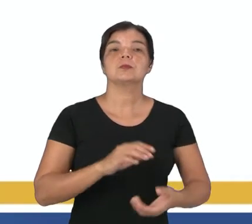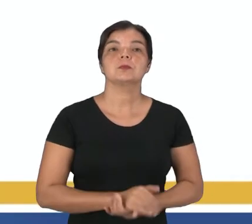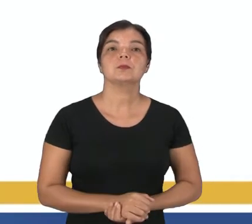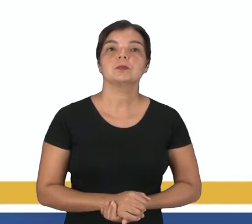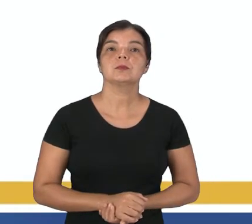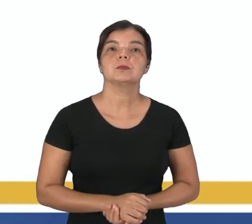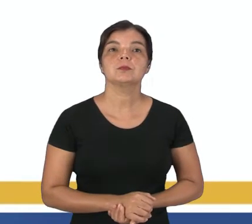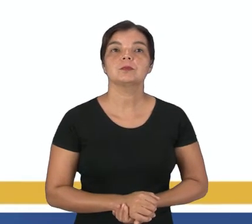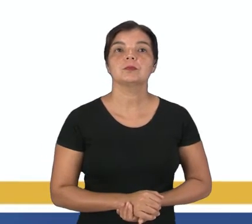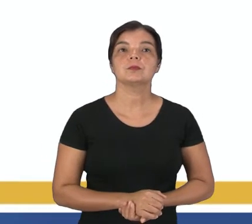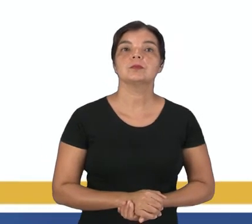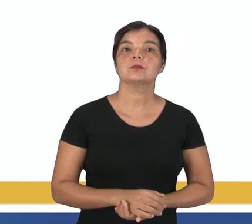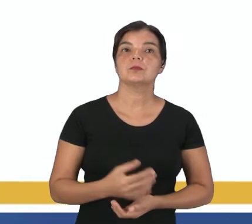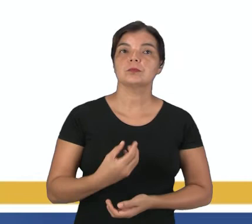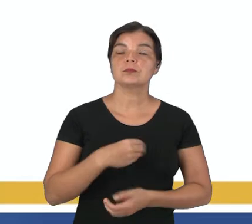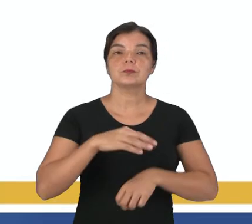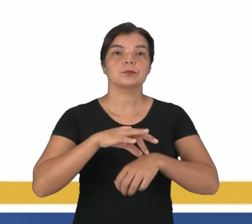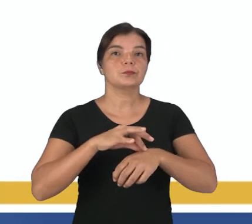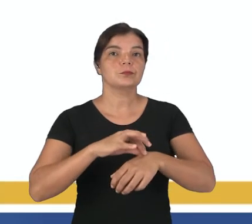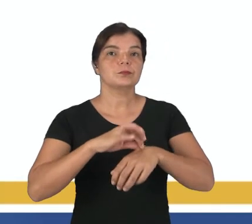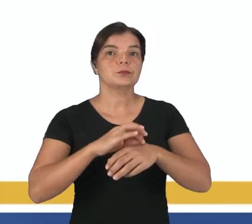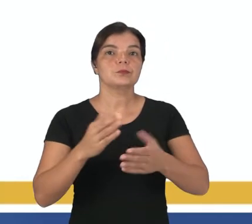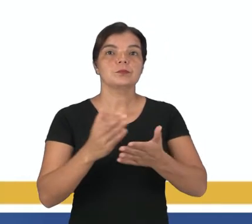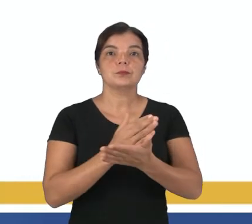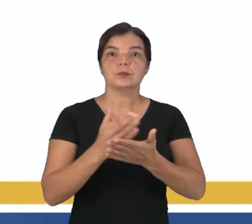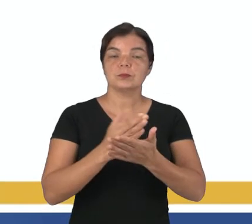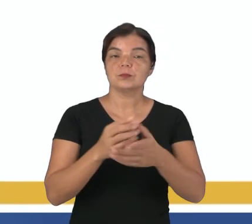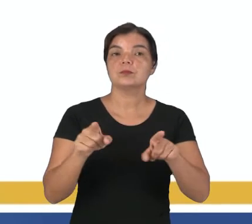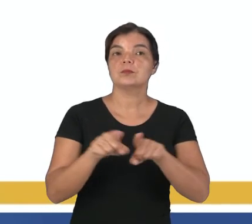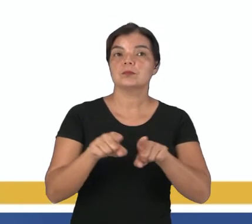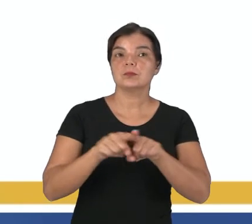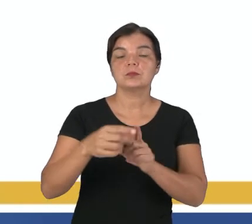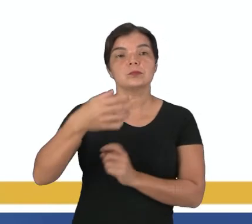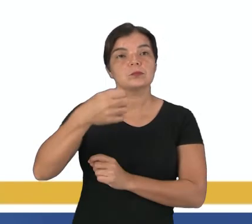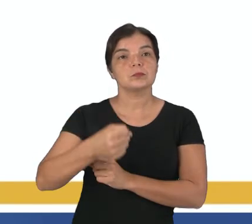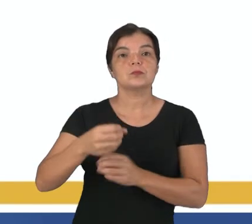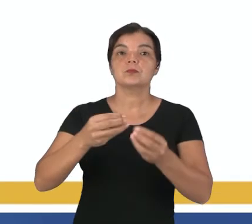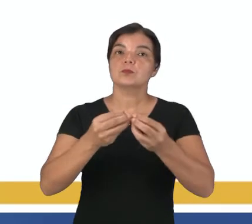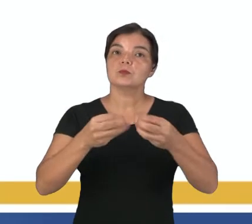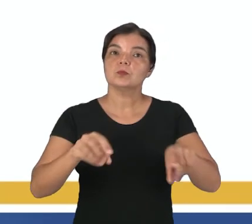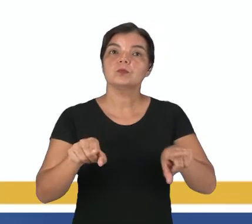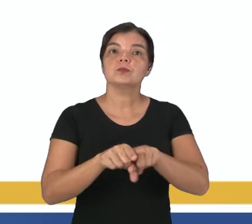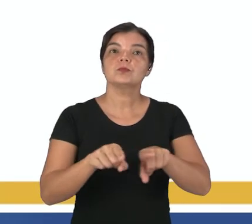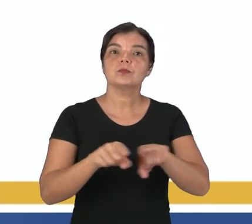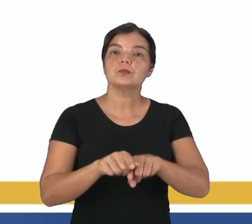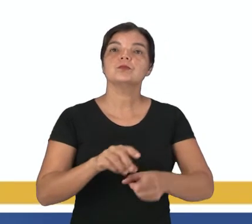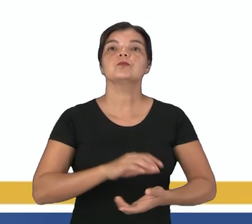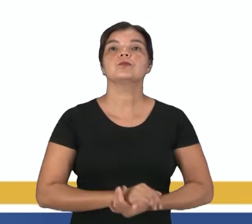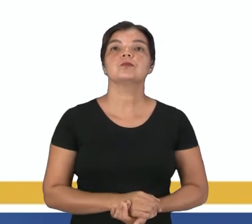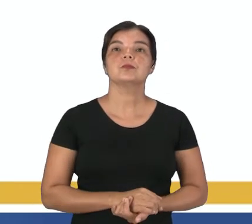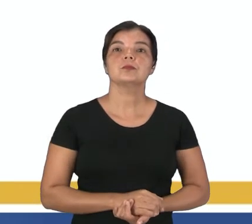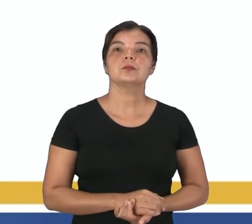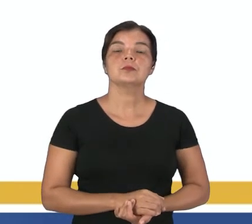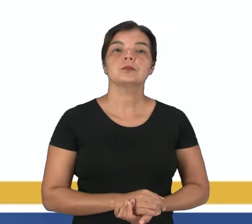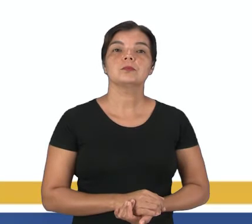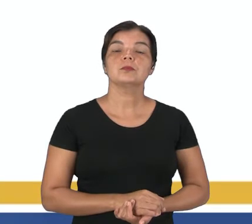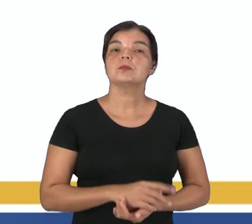a obtenção dessas proteínas como carnes alguns lá alguns produtos lácteos ovos é